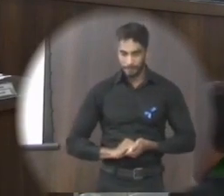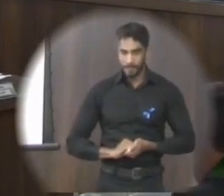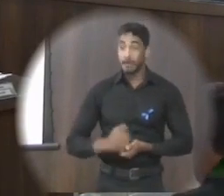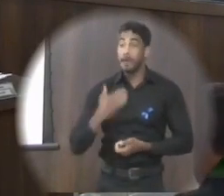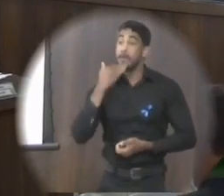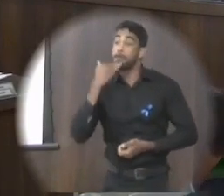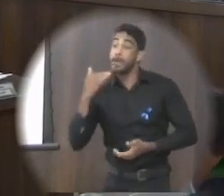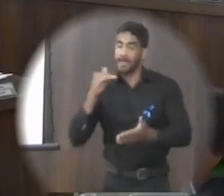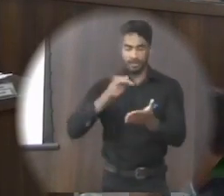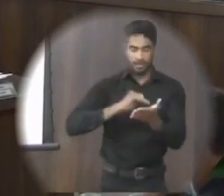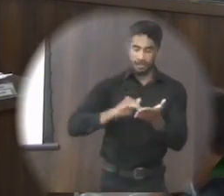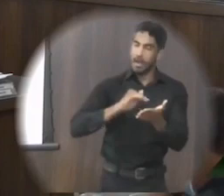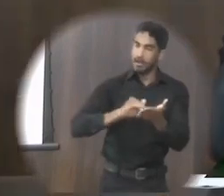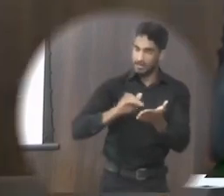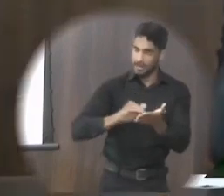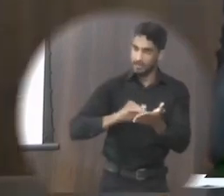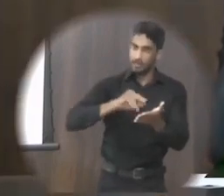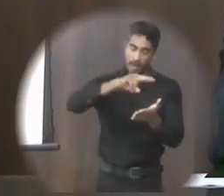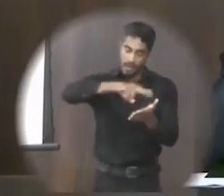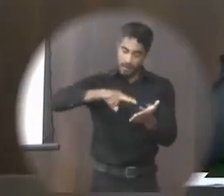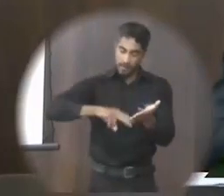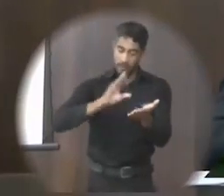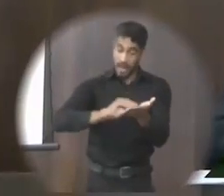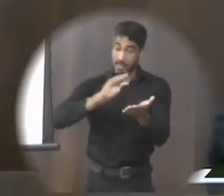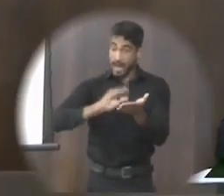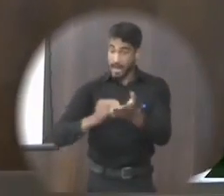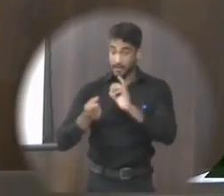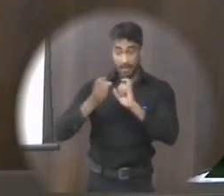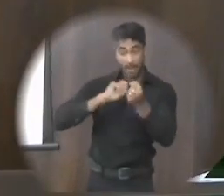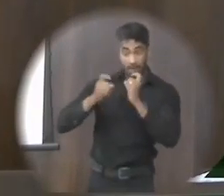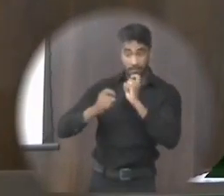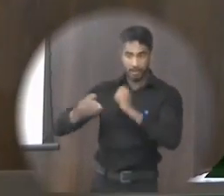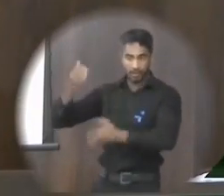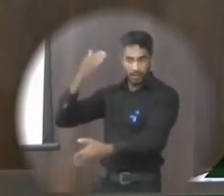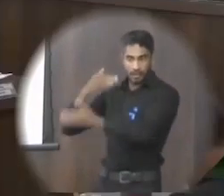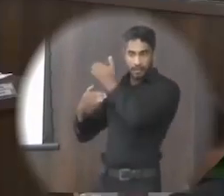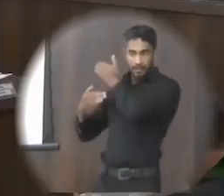Solicito ao senhor secretário que faça a leitura da ata da reunião anterior.